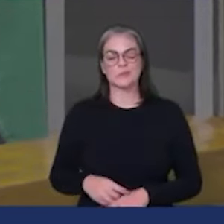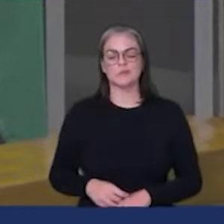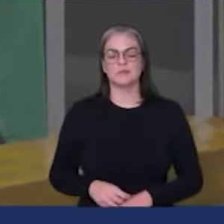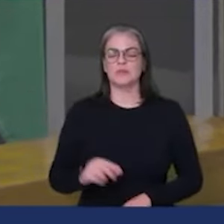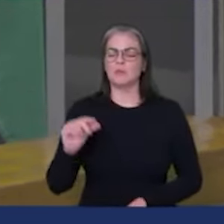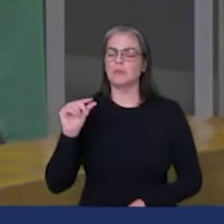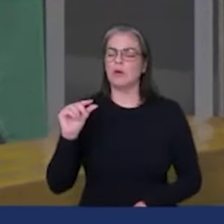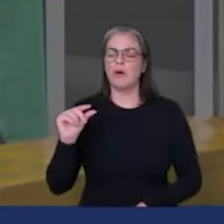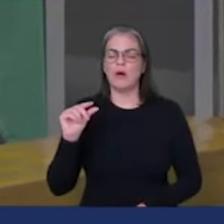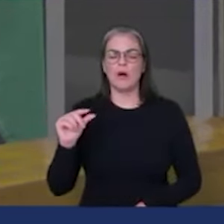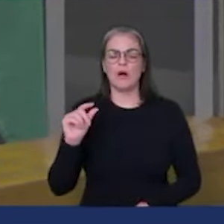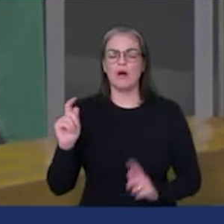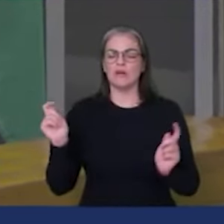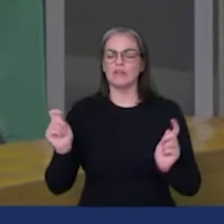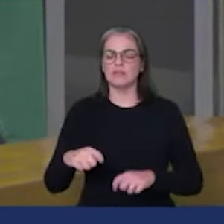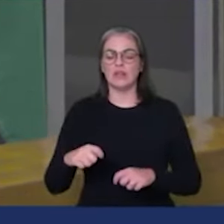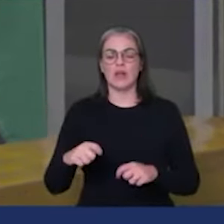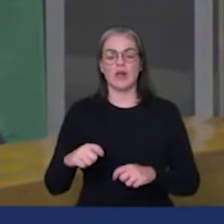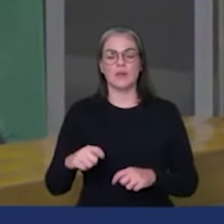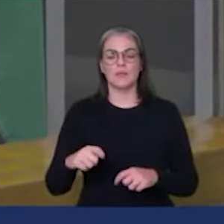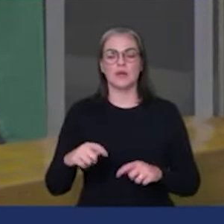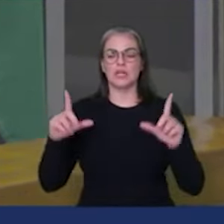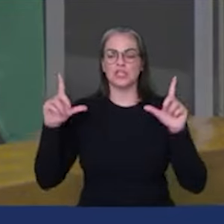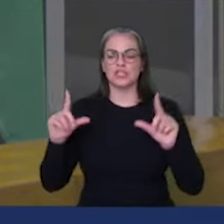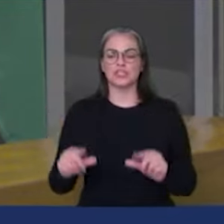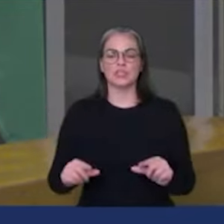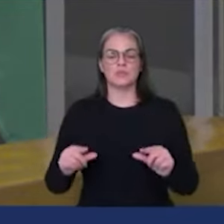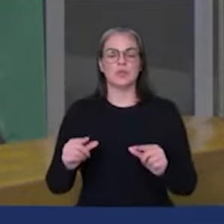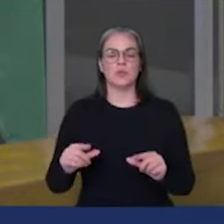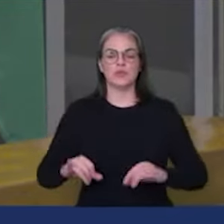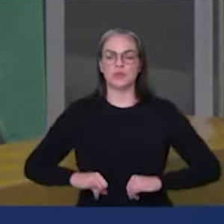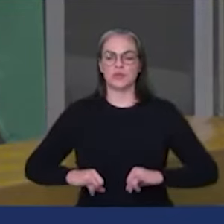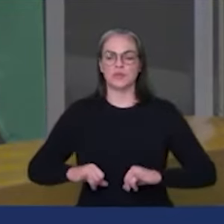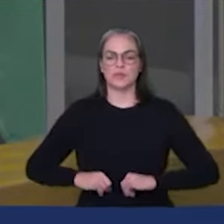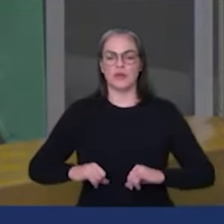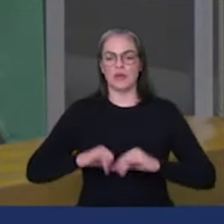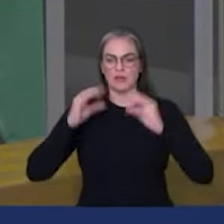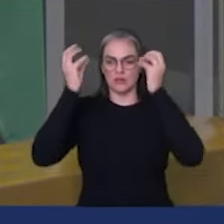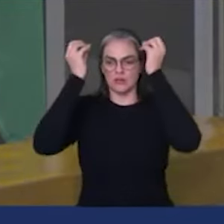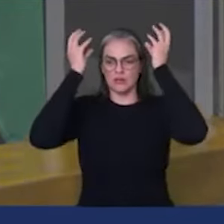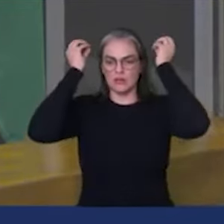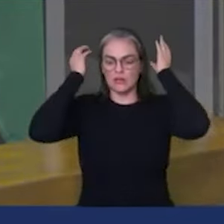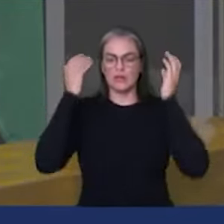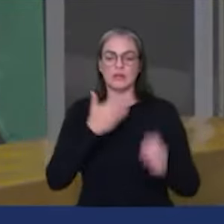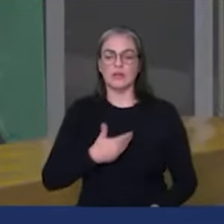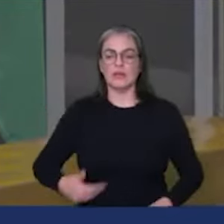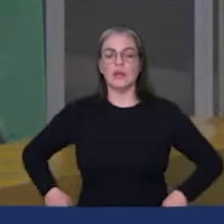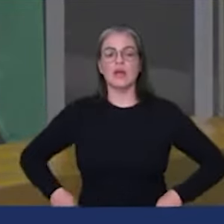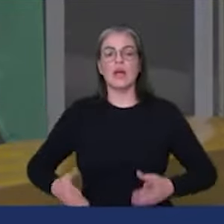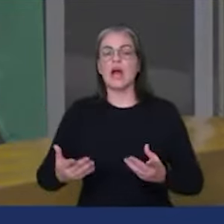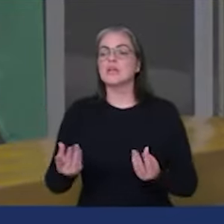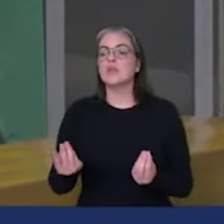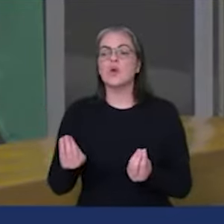que pode reduzir as terríveis estatísticas do TDAH. Quanto custa ao Estado o aluno